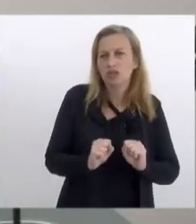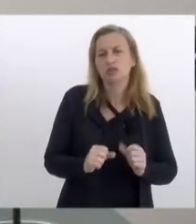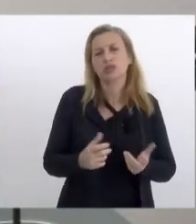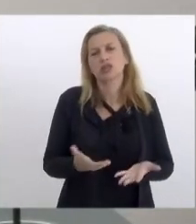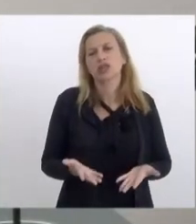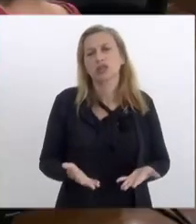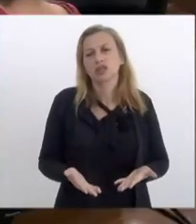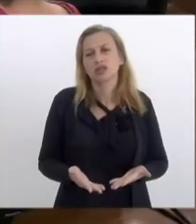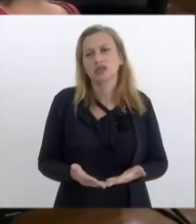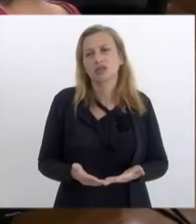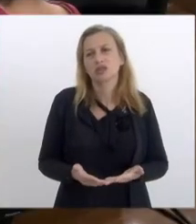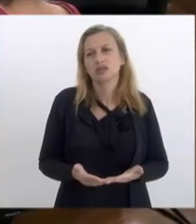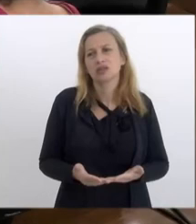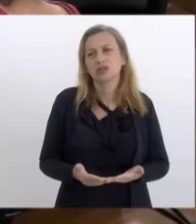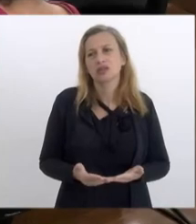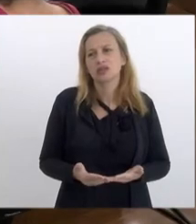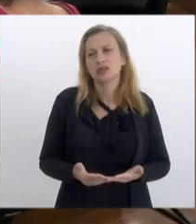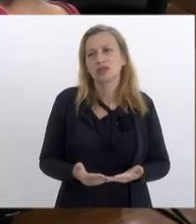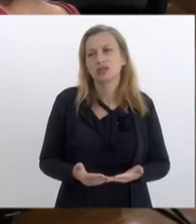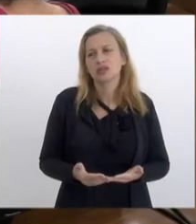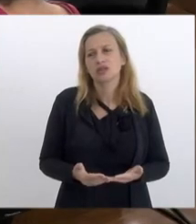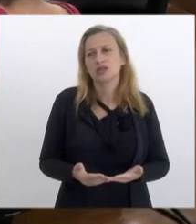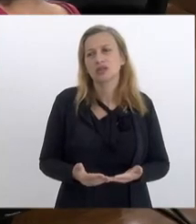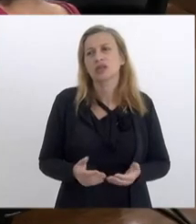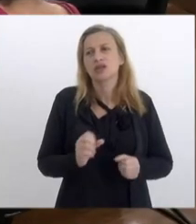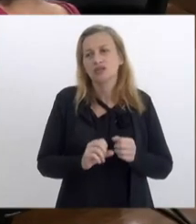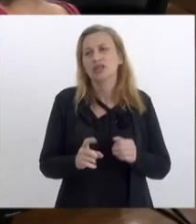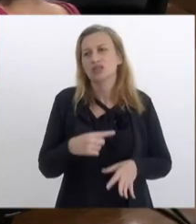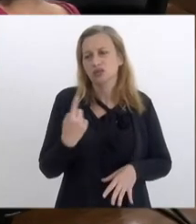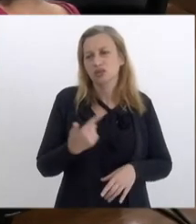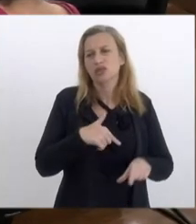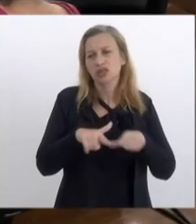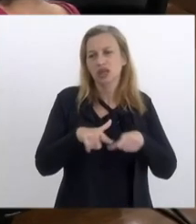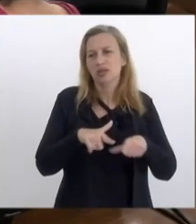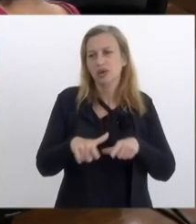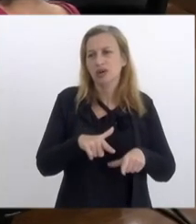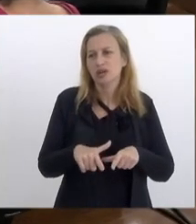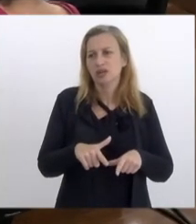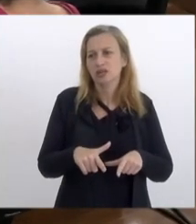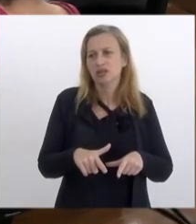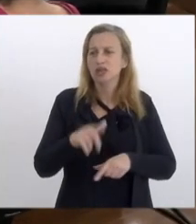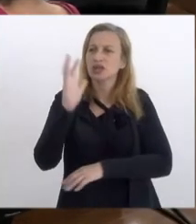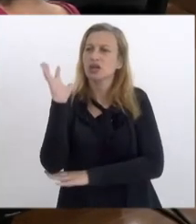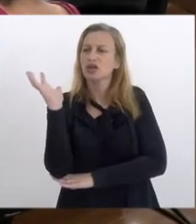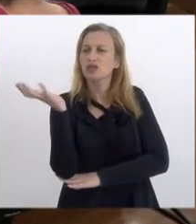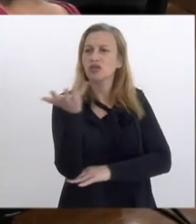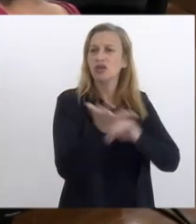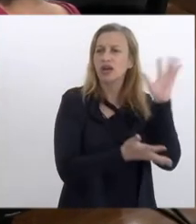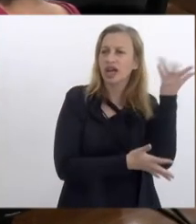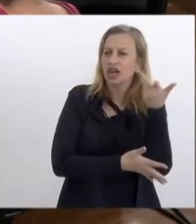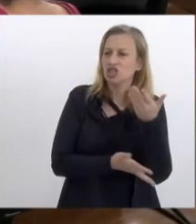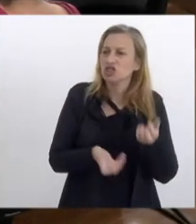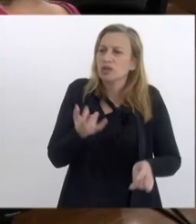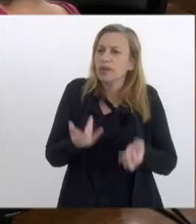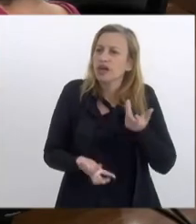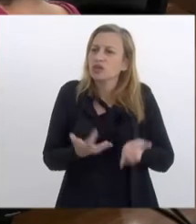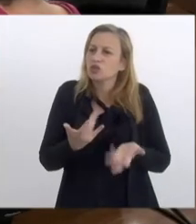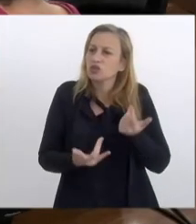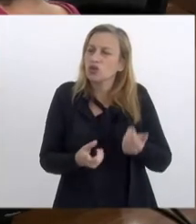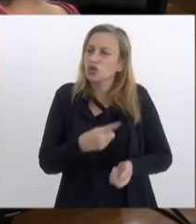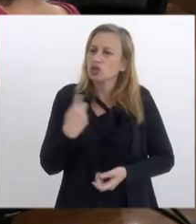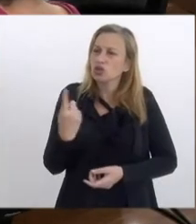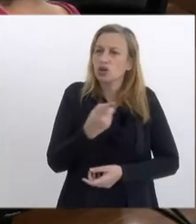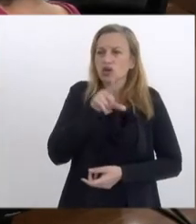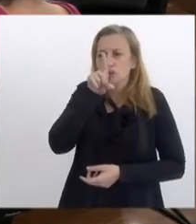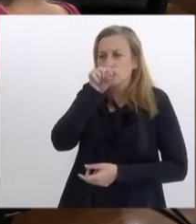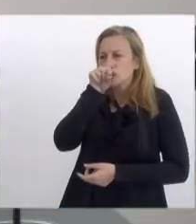E estamos fazendo a nossa parte. A floresta está pegando fogo. Nós somos o beija-flor. Estamos fazendo a nossa parte, jogando um pouquinho d'água.